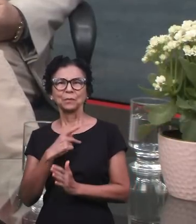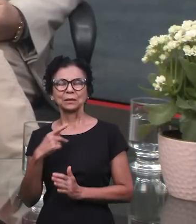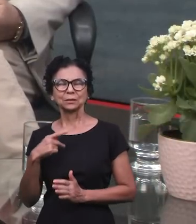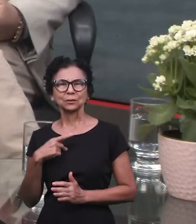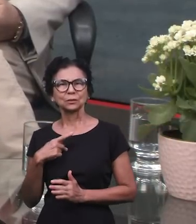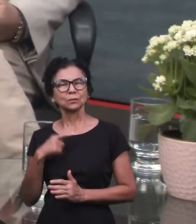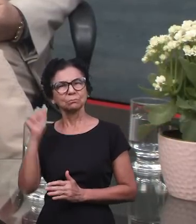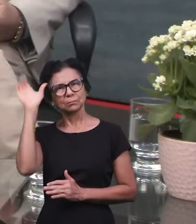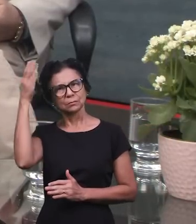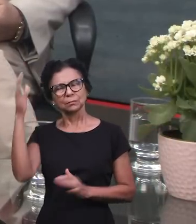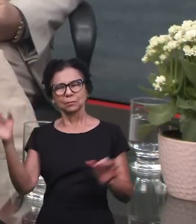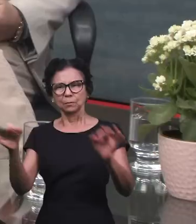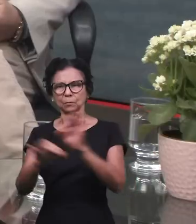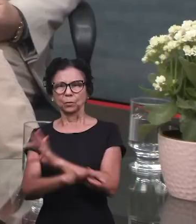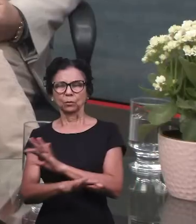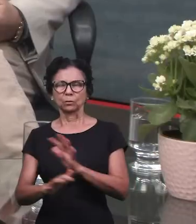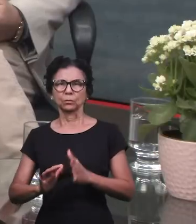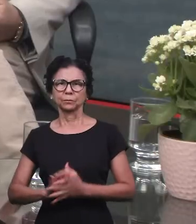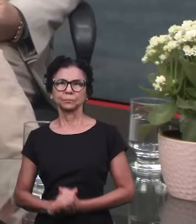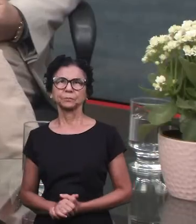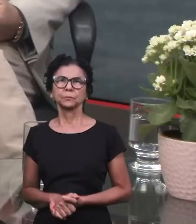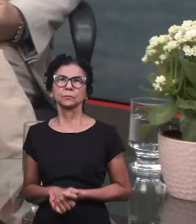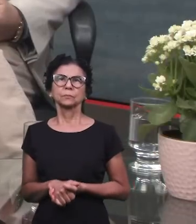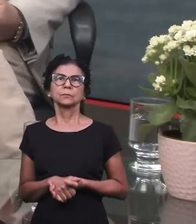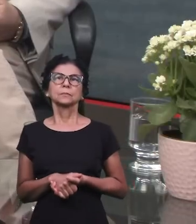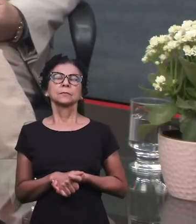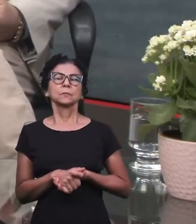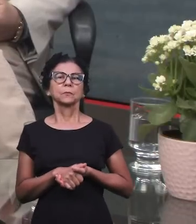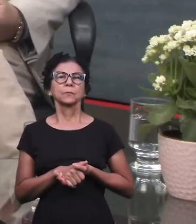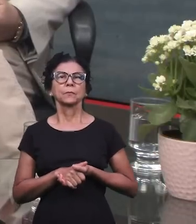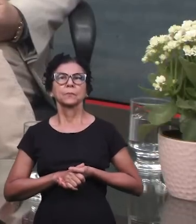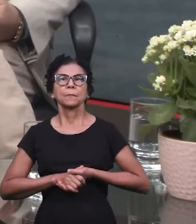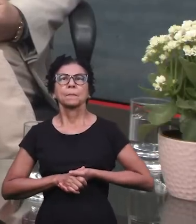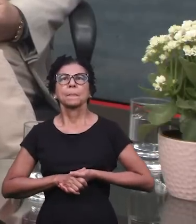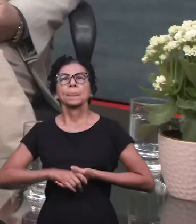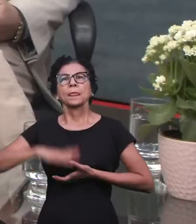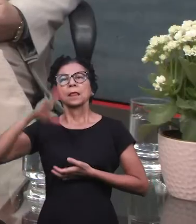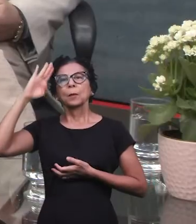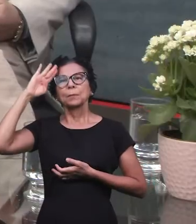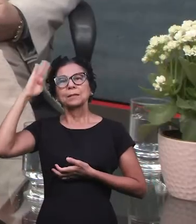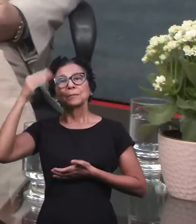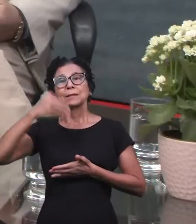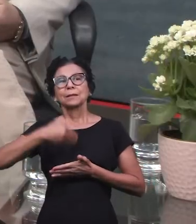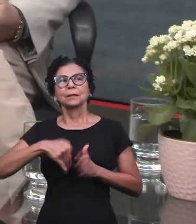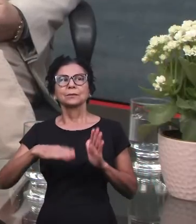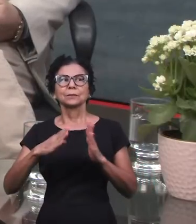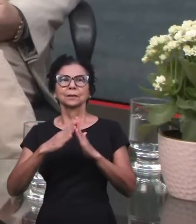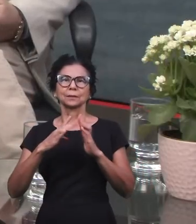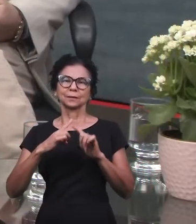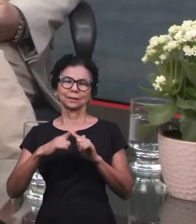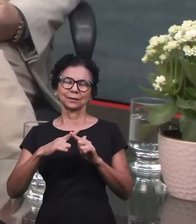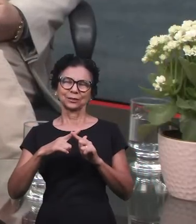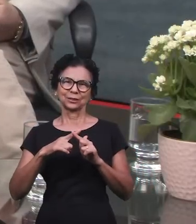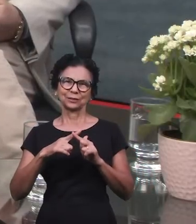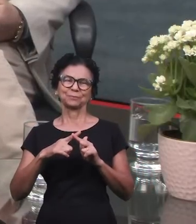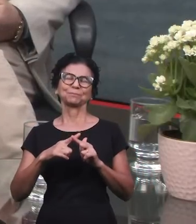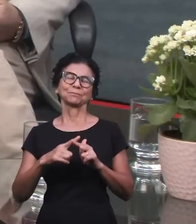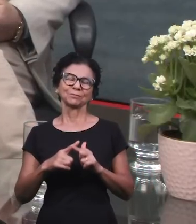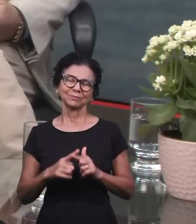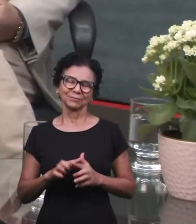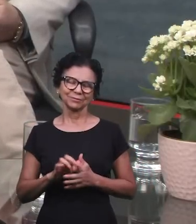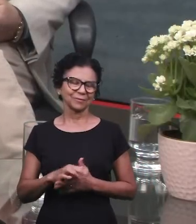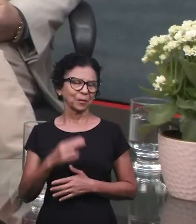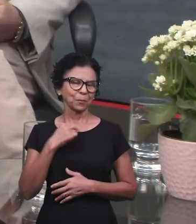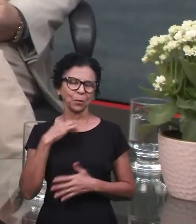questão do ambiente. Repito, principalmente o ambiente dentro da igreja. E é exatamente ali que isso não